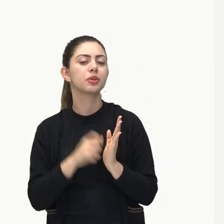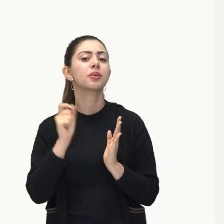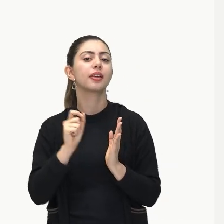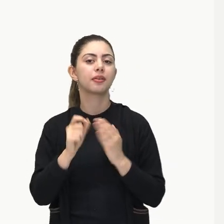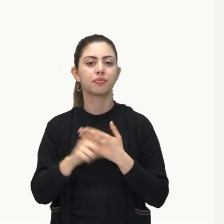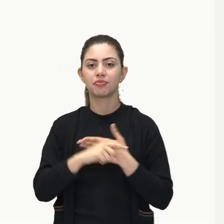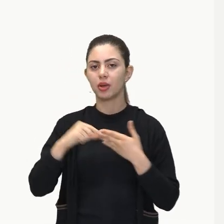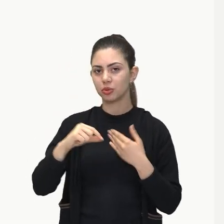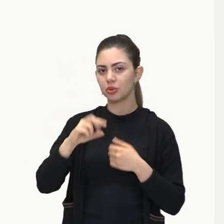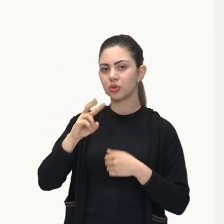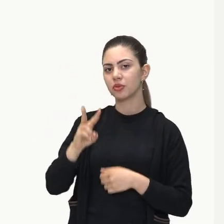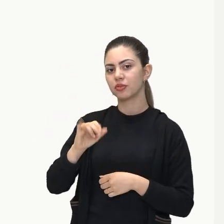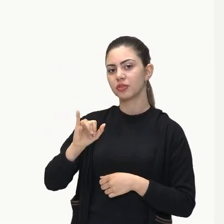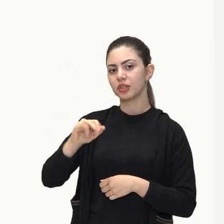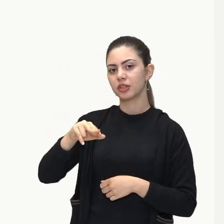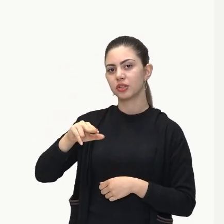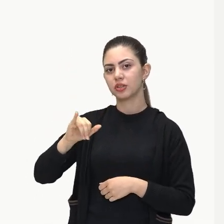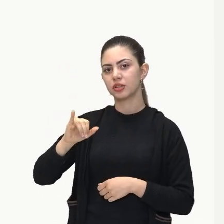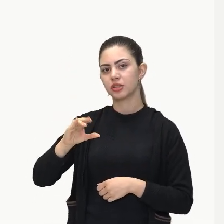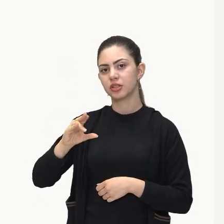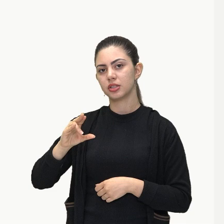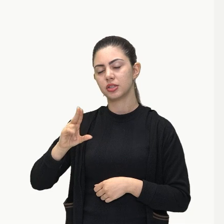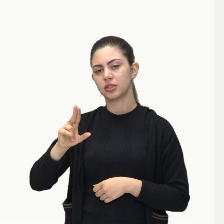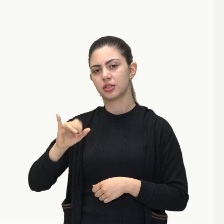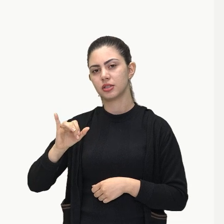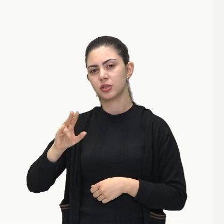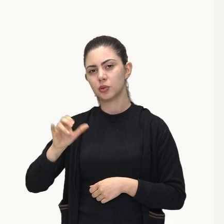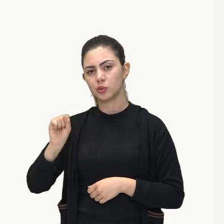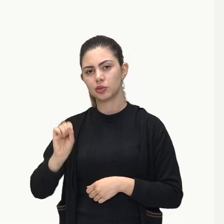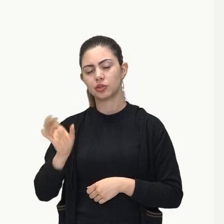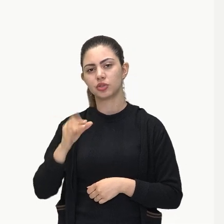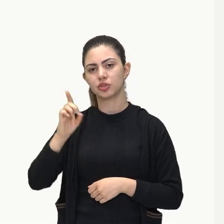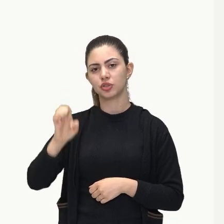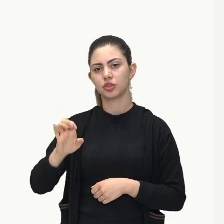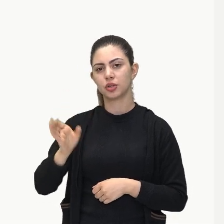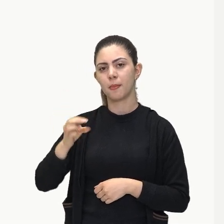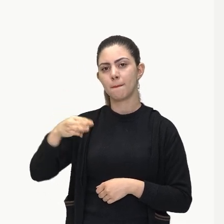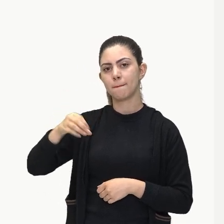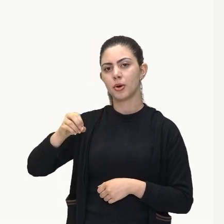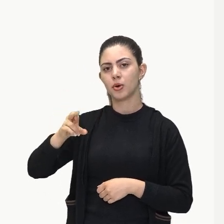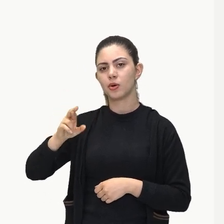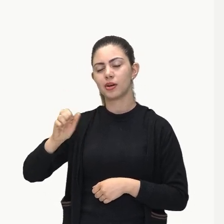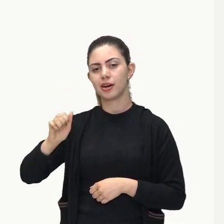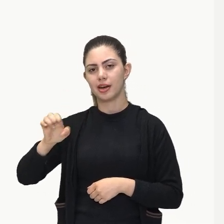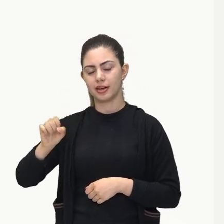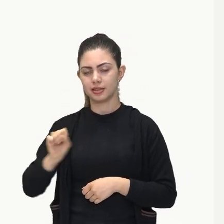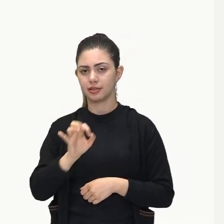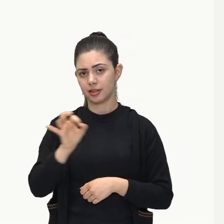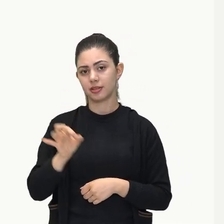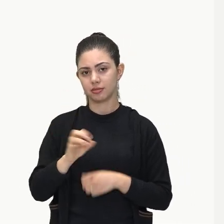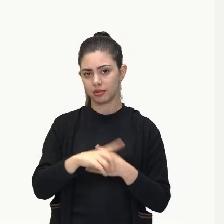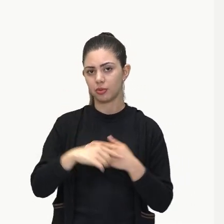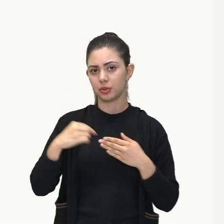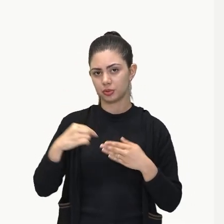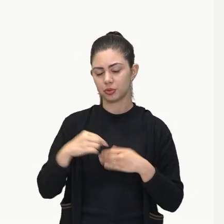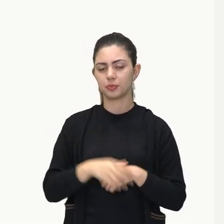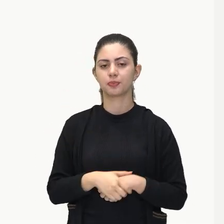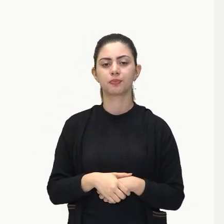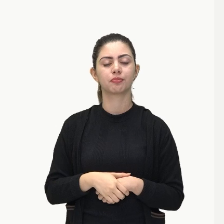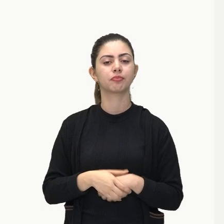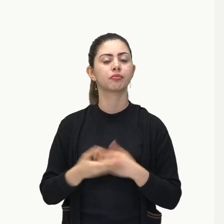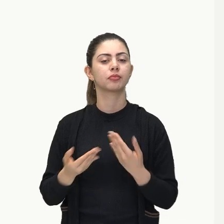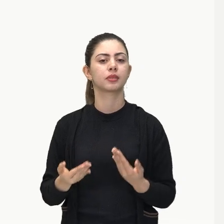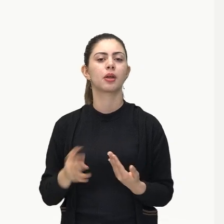dizer. Mas eu quero pensar na ideia de autor enquanto alguém que produz. Essa pessoa que